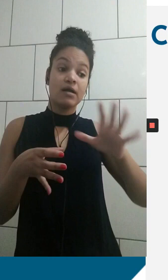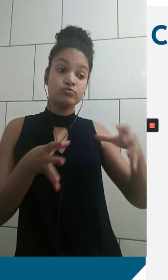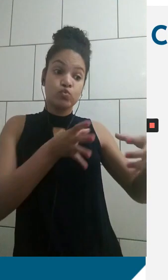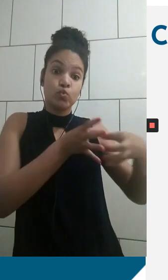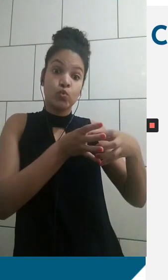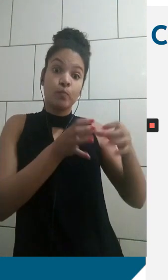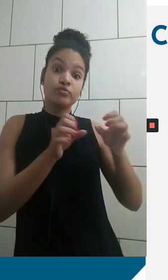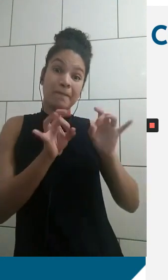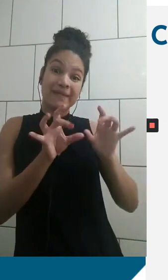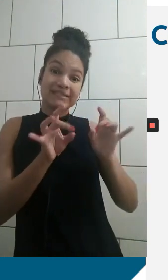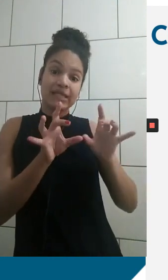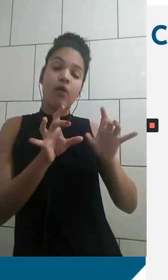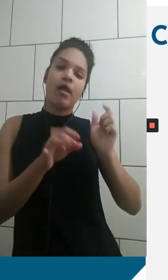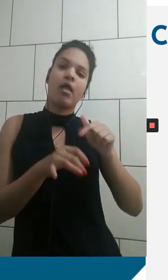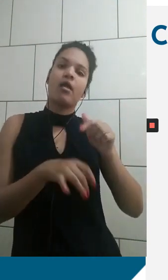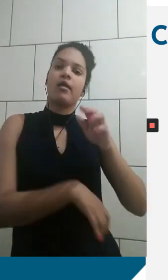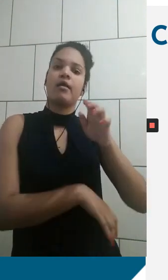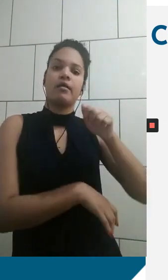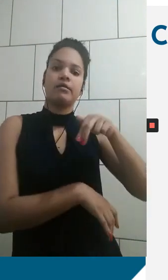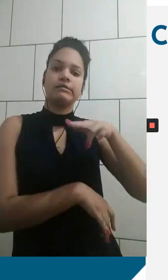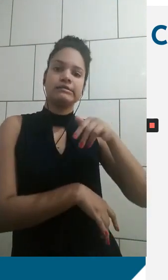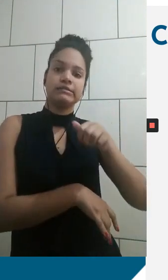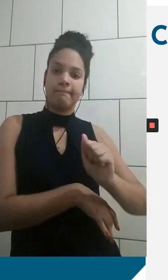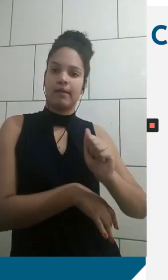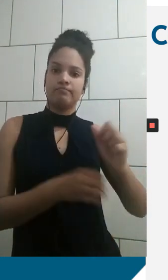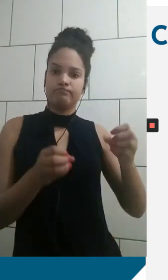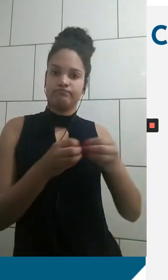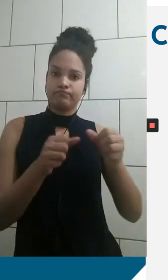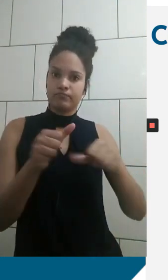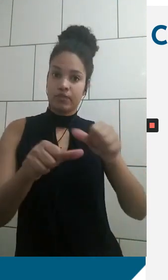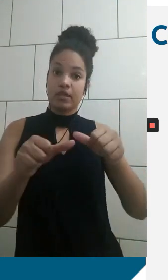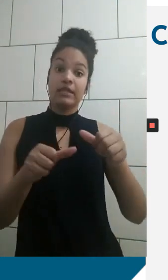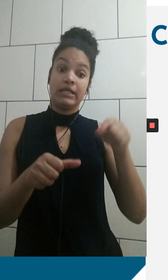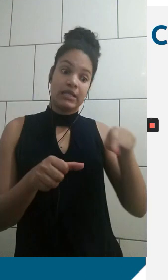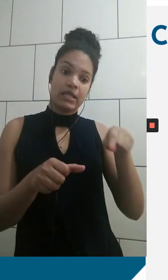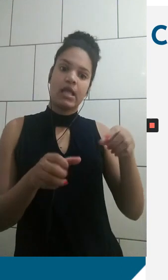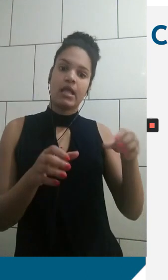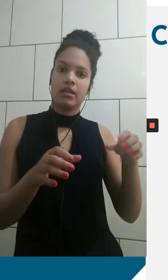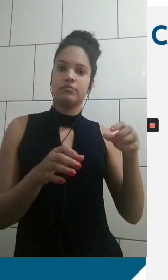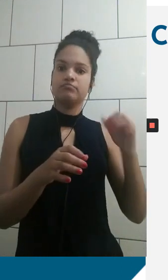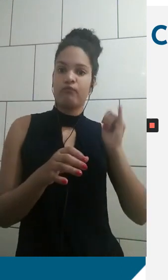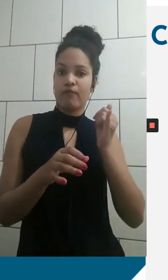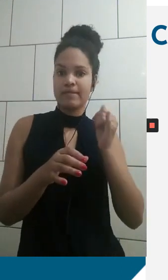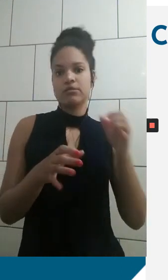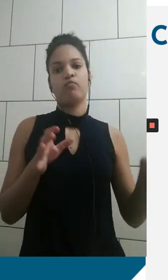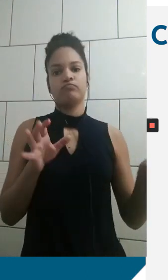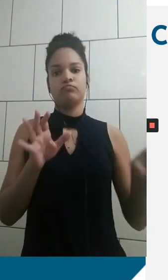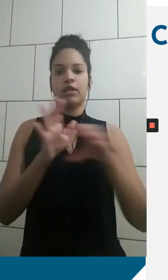estão presentes as informações sobre esse conteúdo no nosso capítulo 14 do módulo